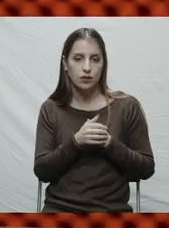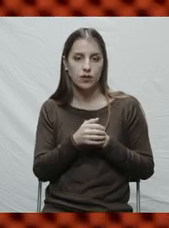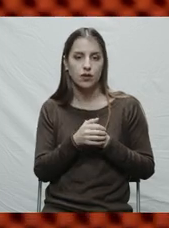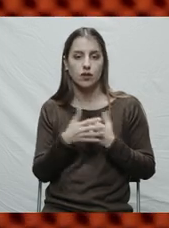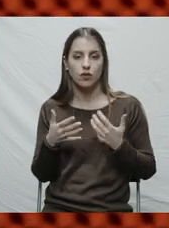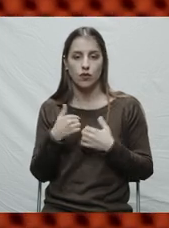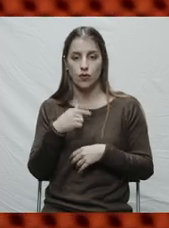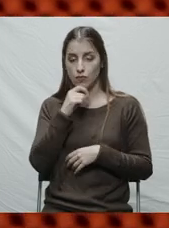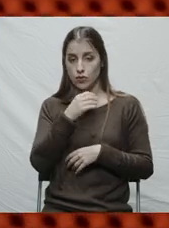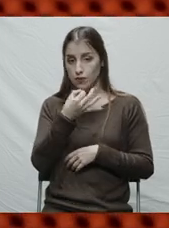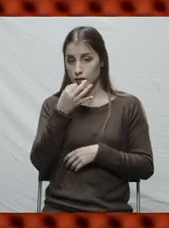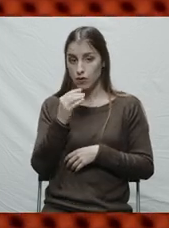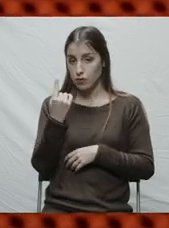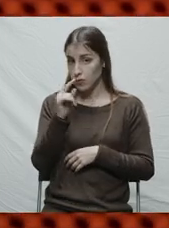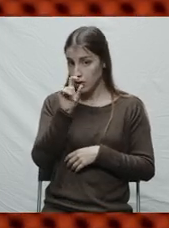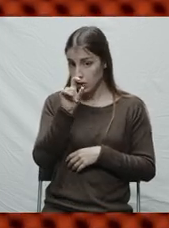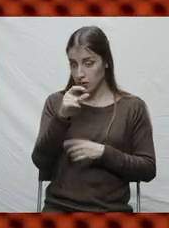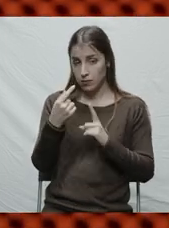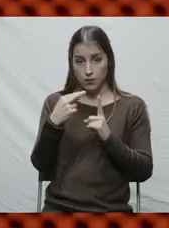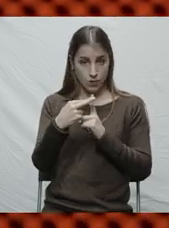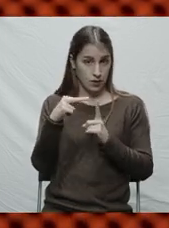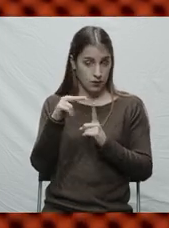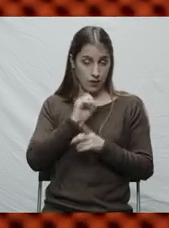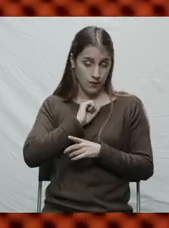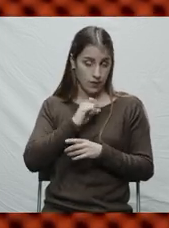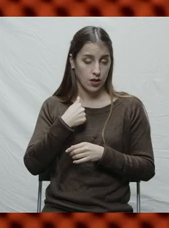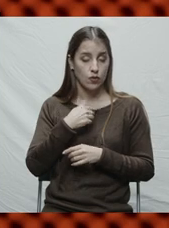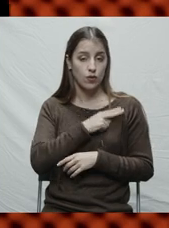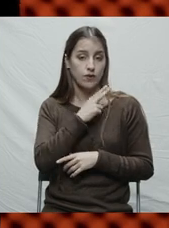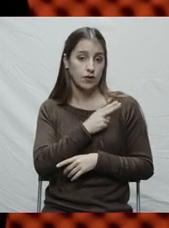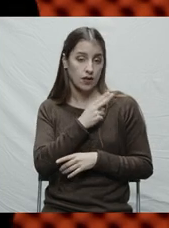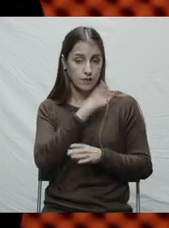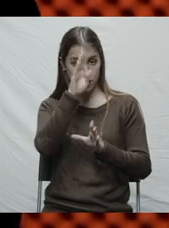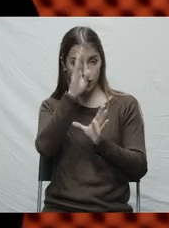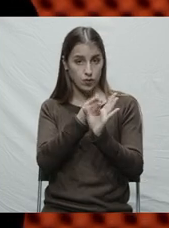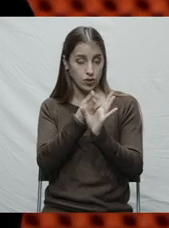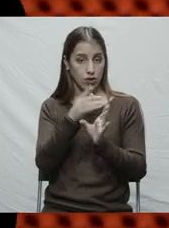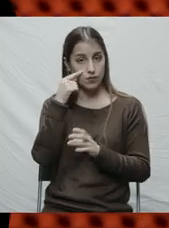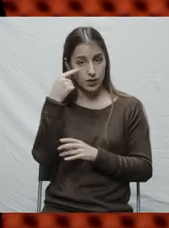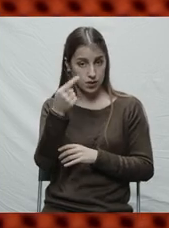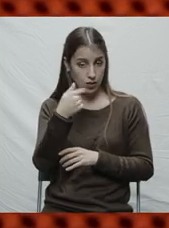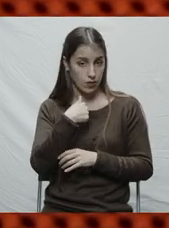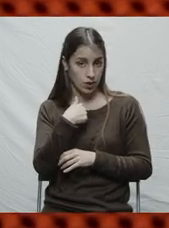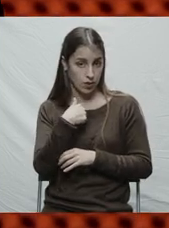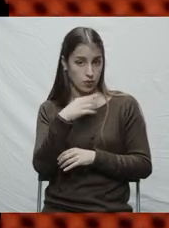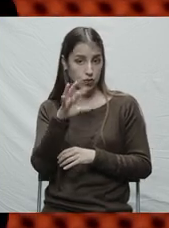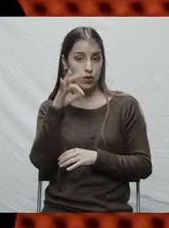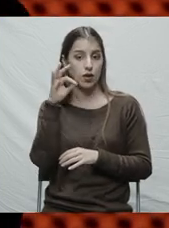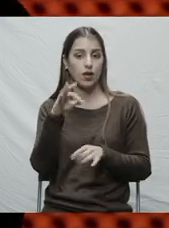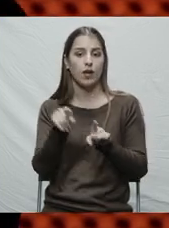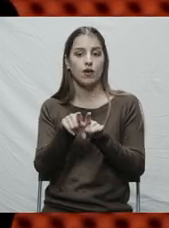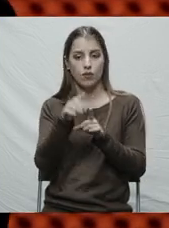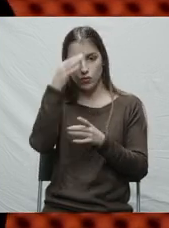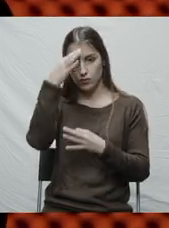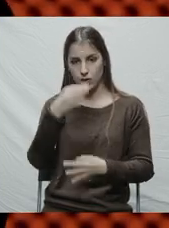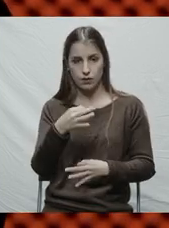Eu posso falar um bocadinho da minha perspectiva. Eu na Universidade de Psicologia, a especialização que eu escolhi foi comportamento desviante, ou seja,